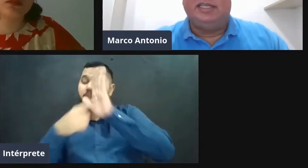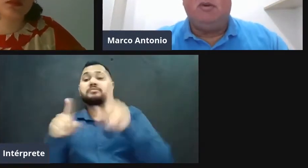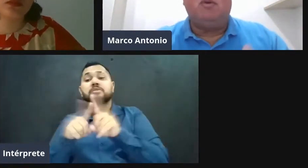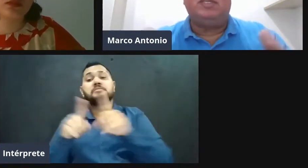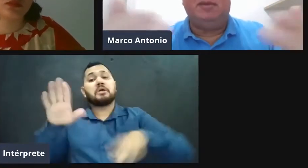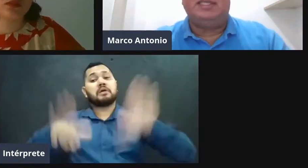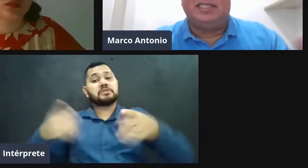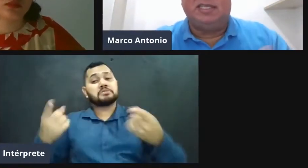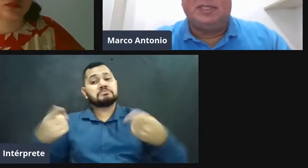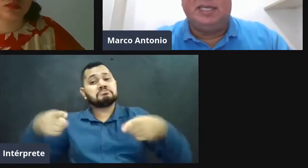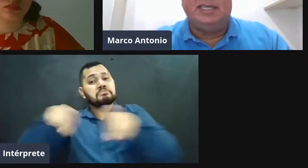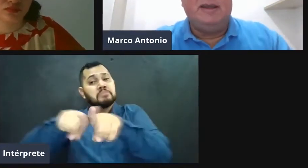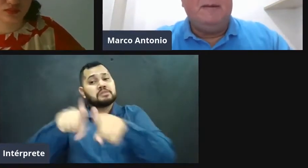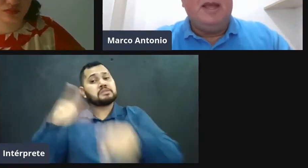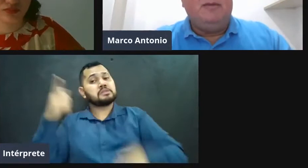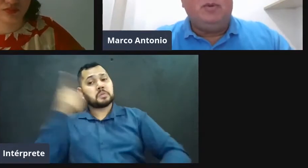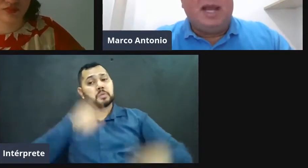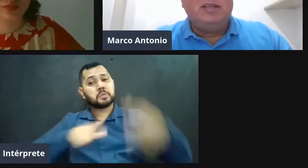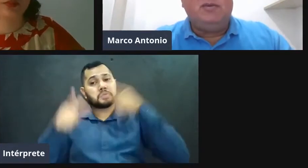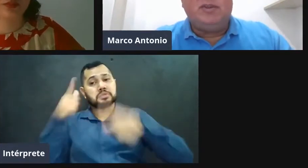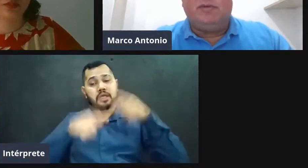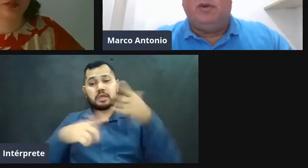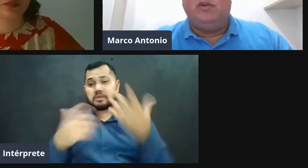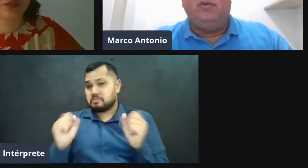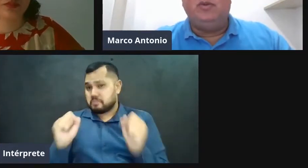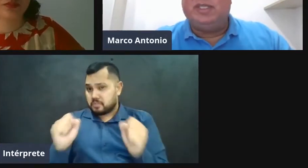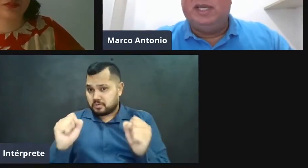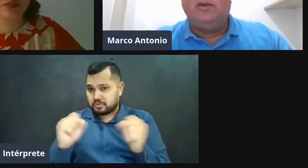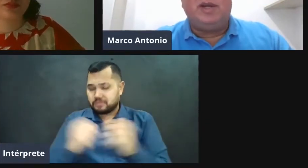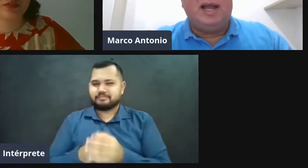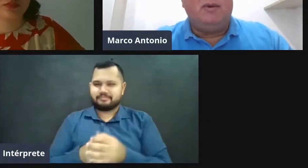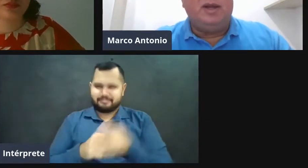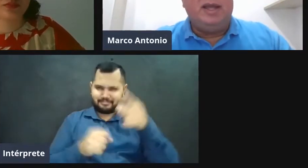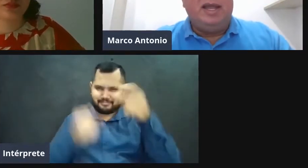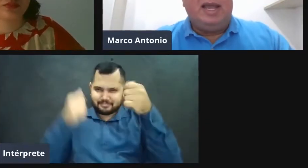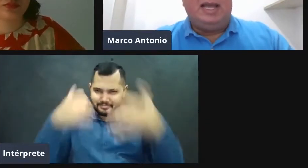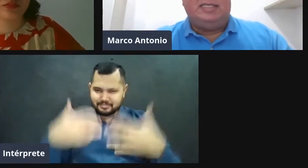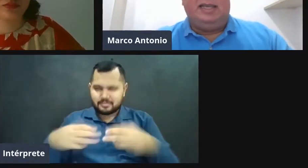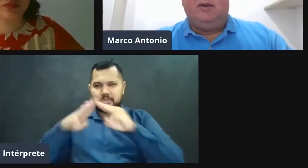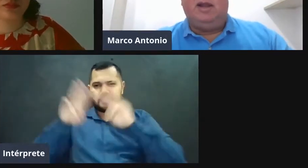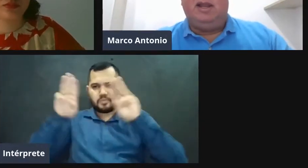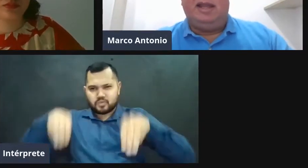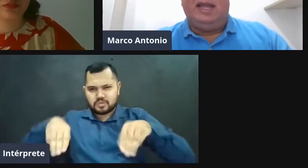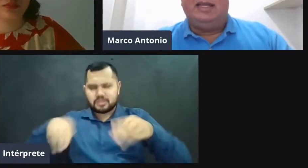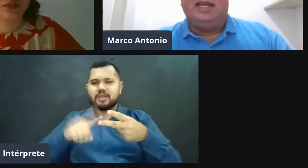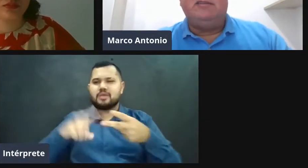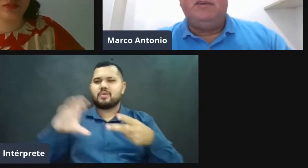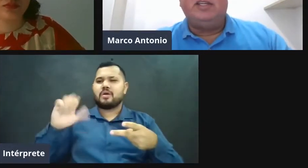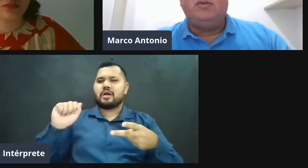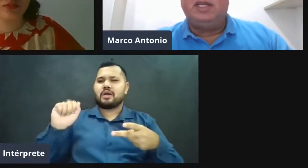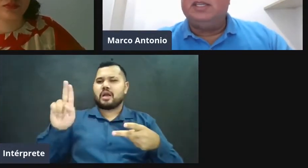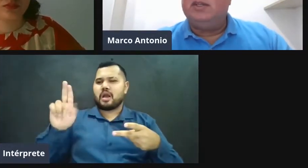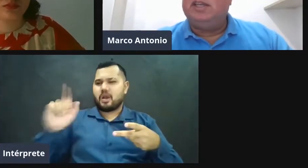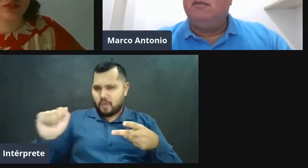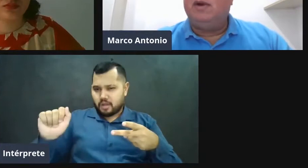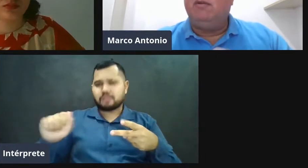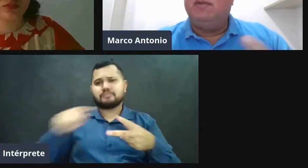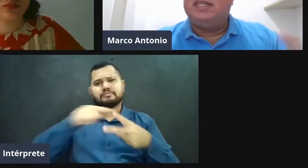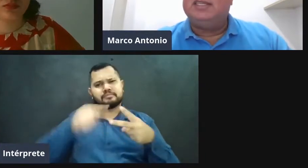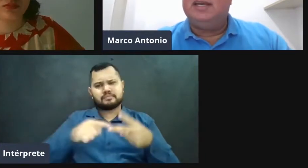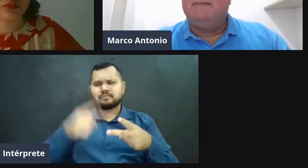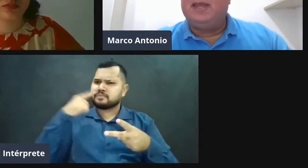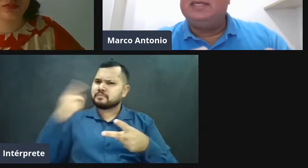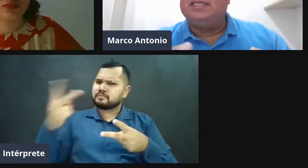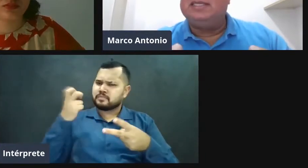execução deles. A gente tem como estabelecer essas parcerias. No caso, como você falou, do museu, do CAUA, a gente vê articulação. A gente